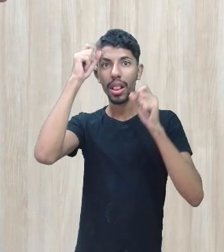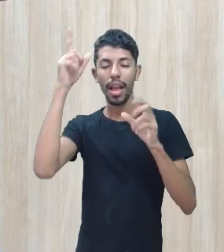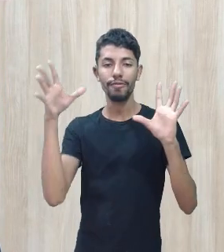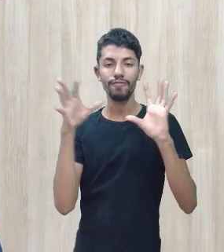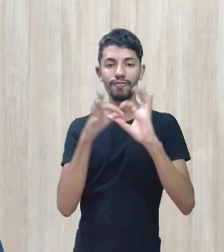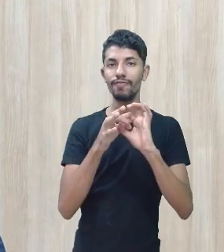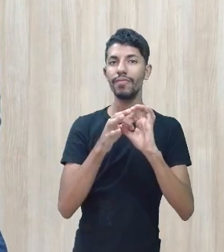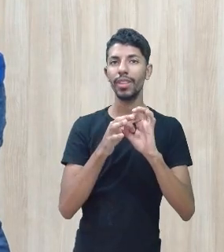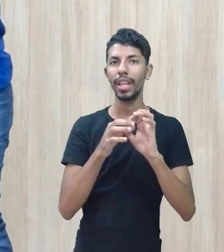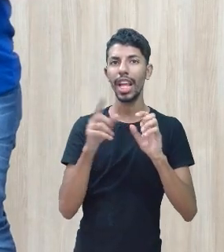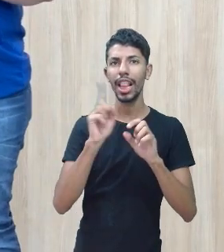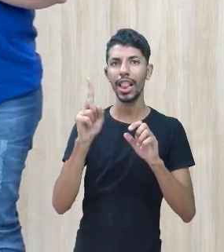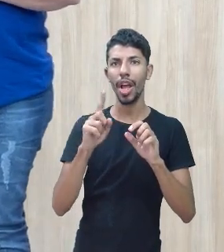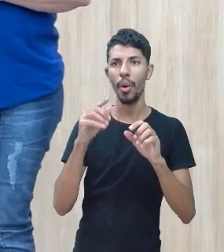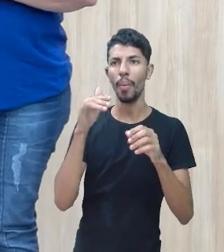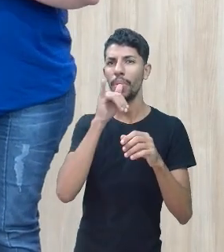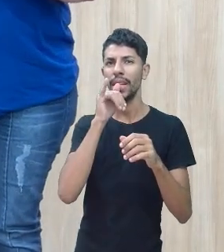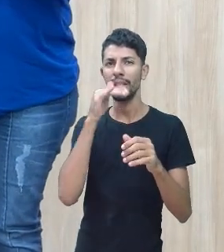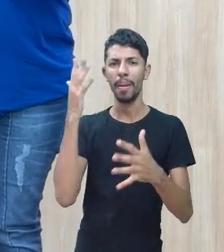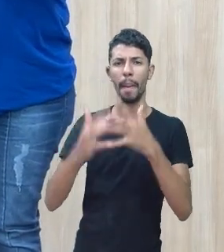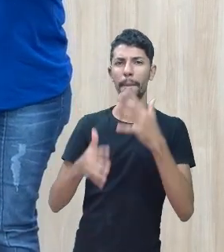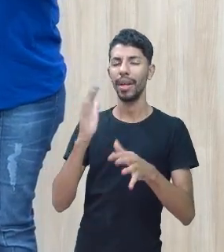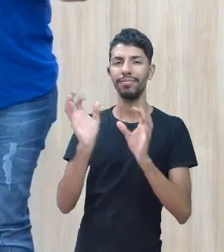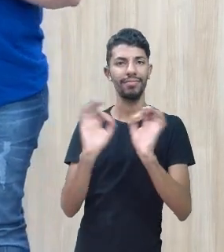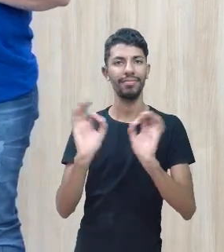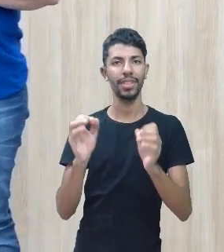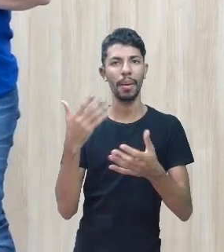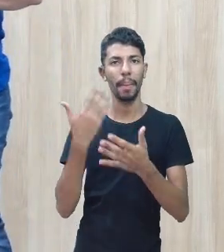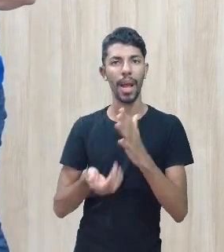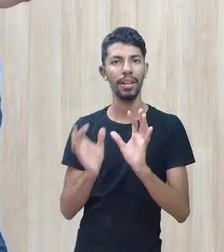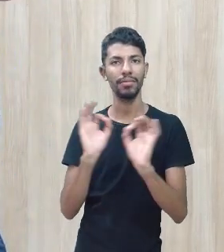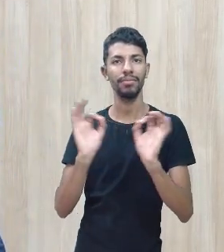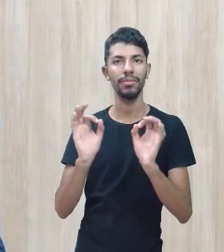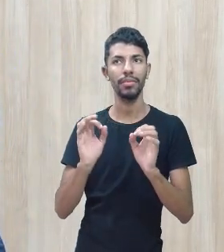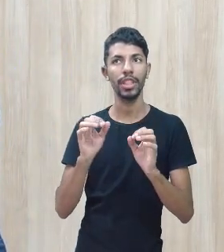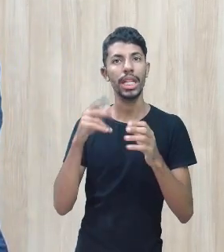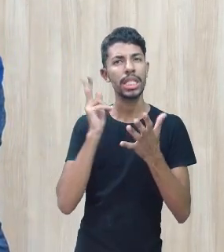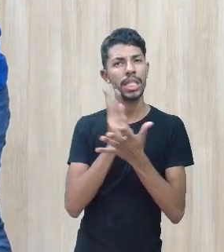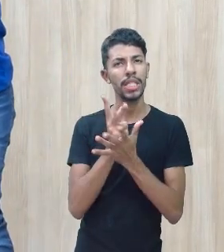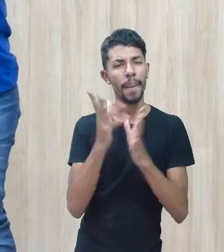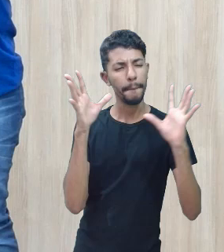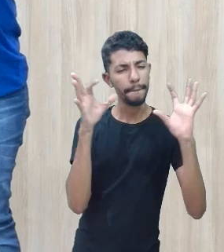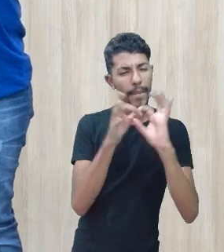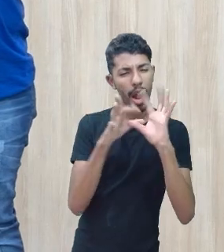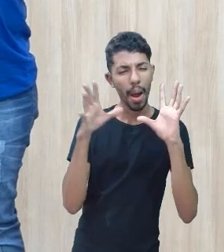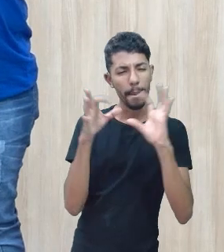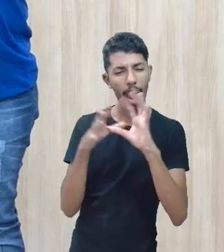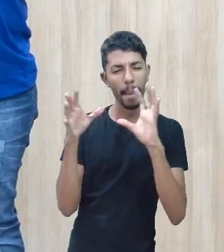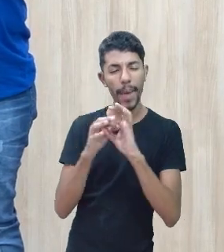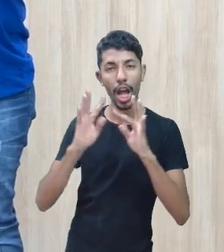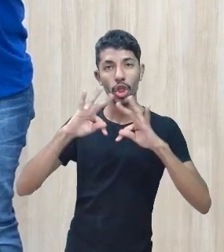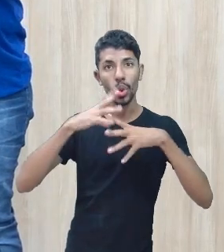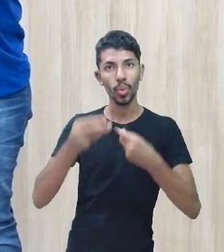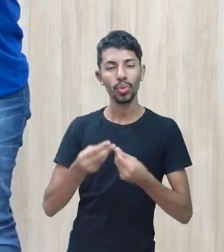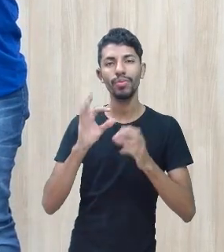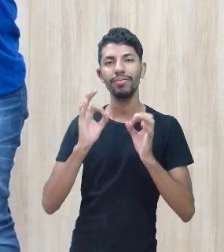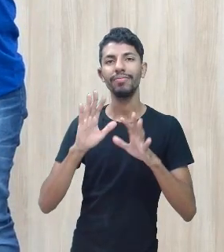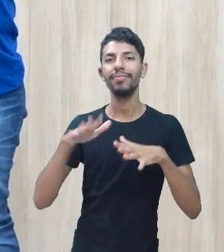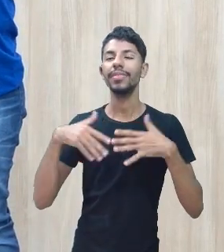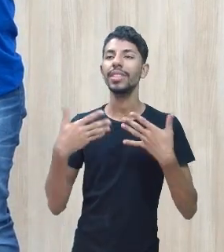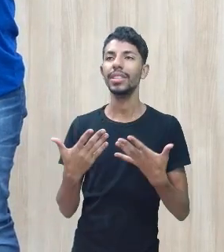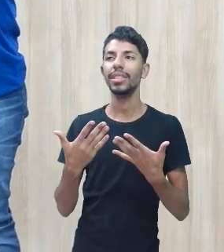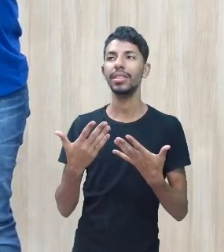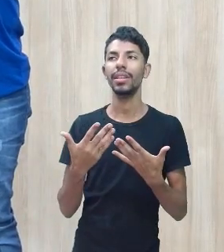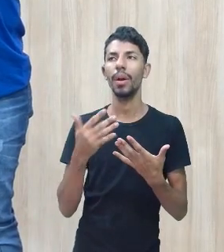nós estamos conversando, debatendo sobre algo, começamos a falar sobre um assunto e daqui a pouco já viajamos